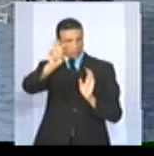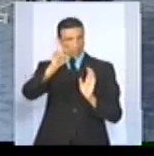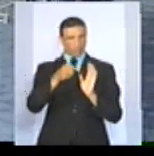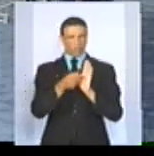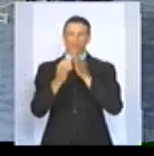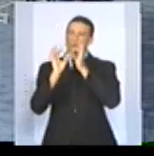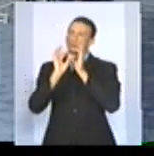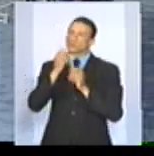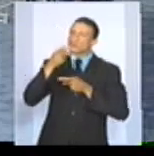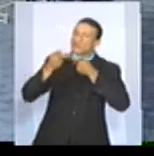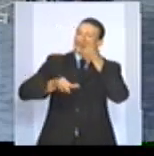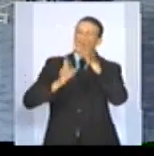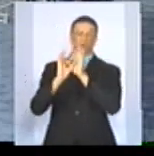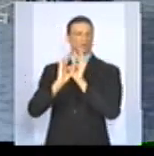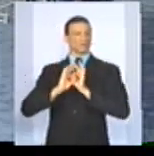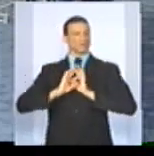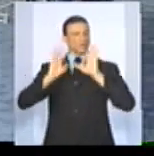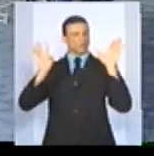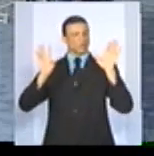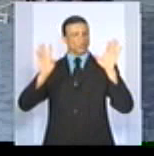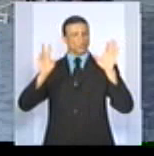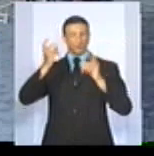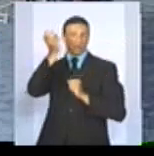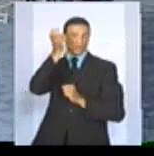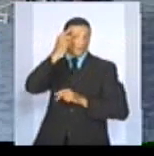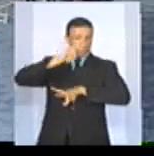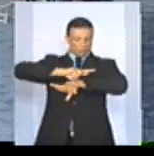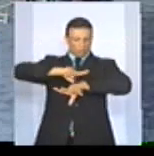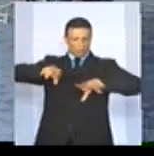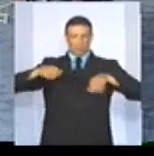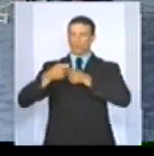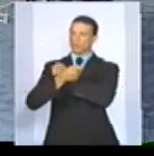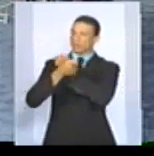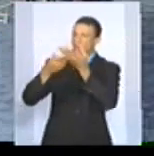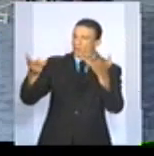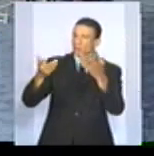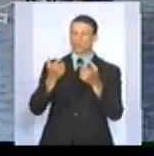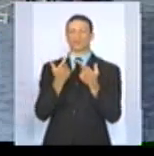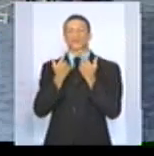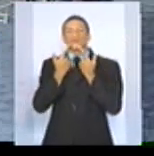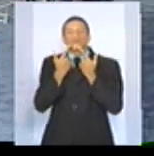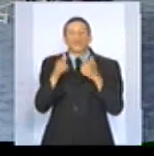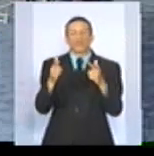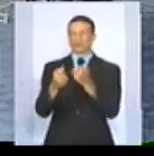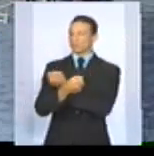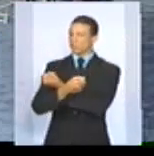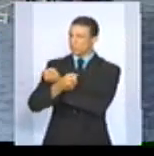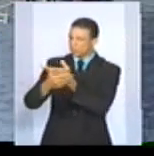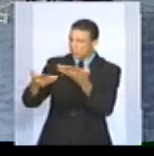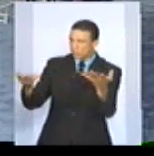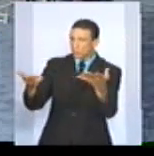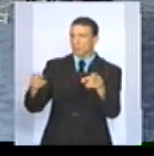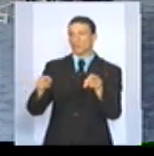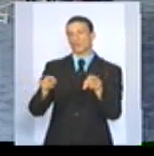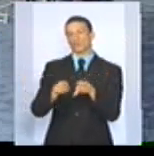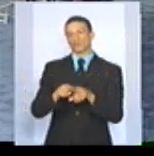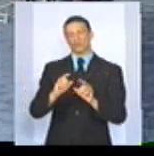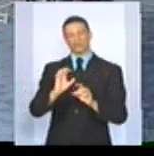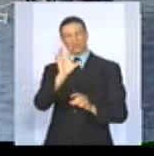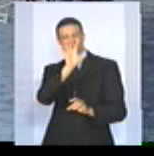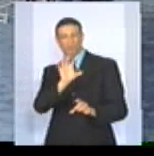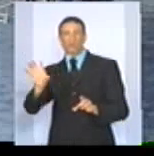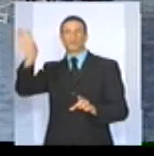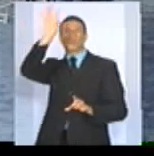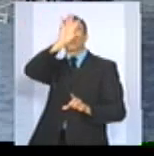de expressão, a promoção da diversidade cultural, a promoção da língua, o estímulo à produção independente e regional,